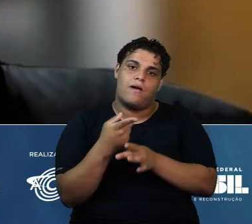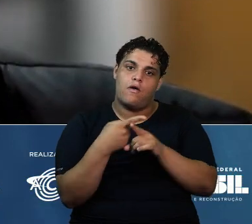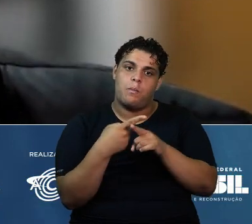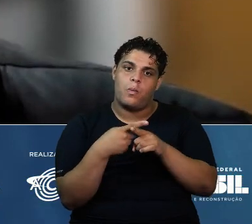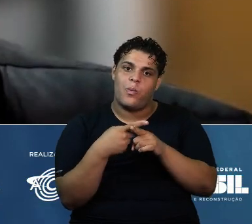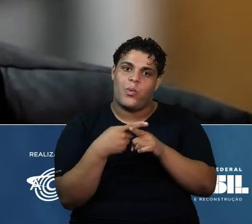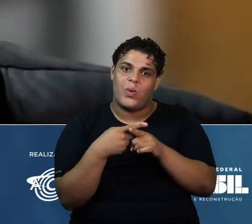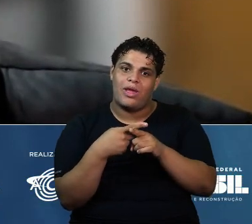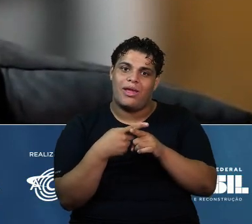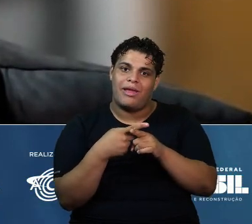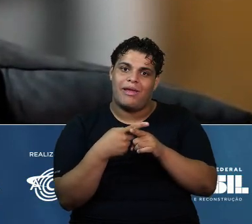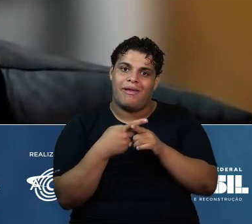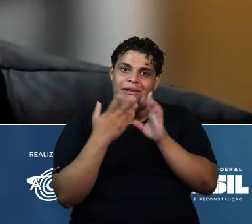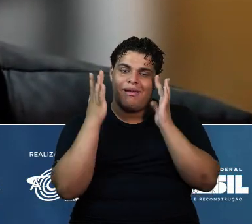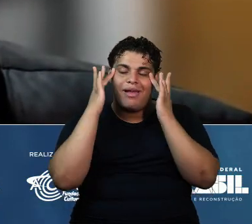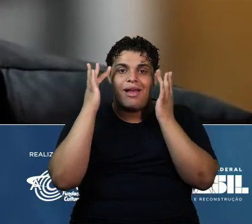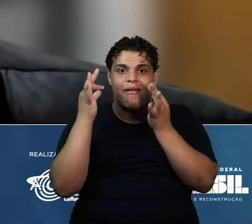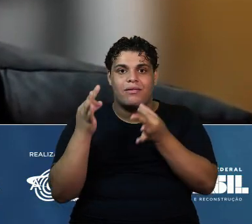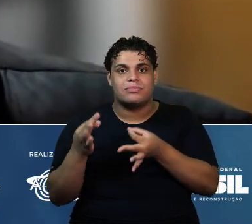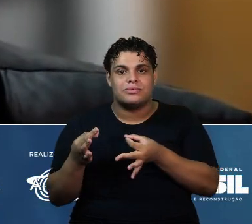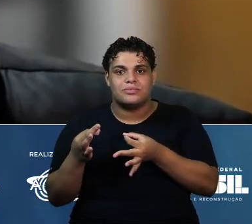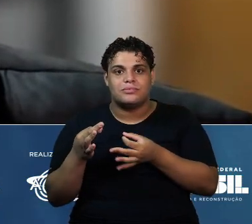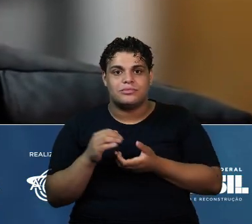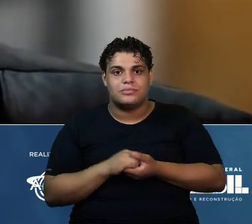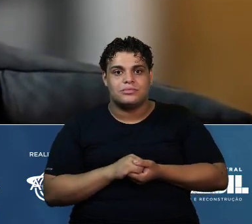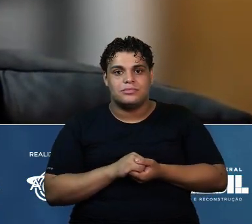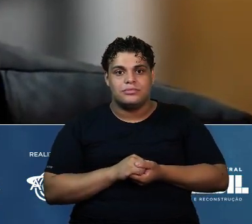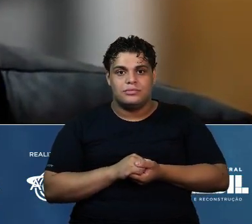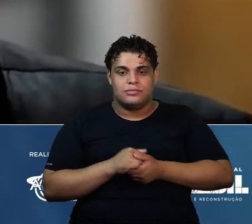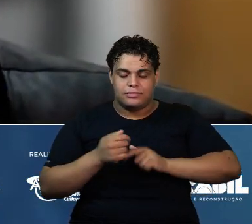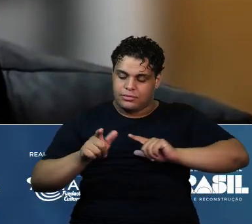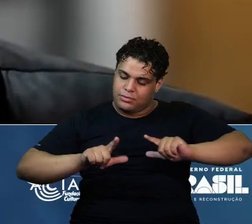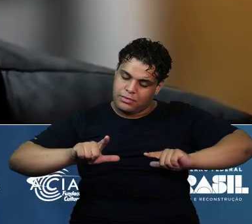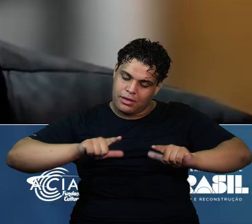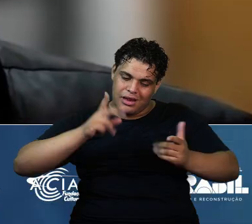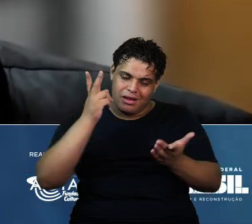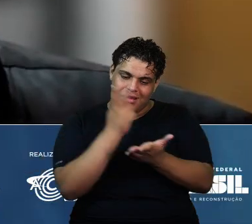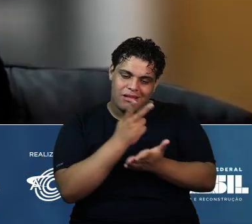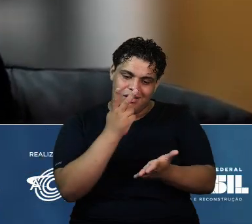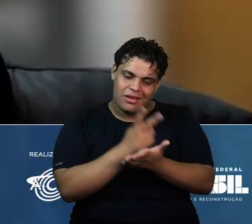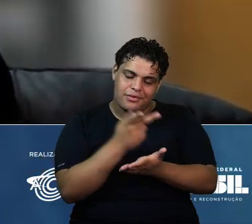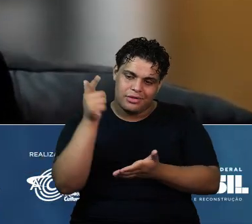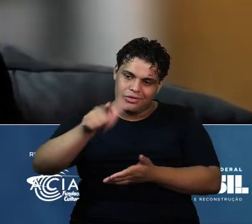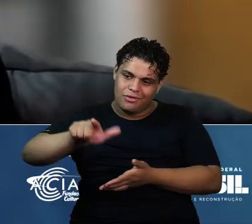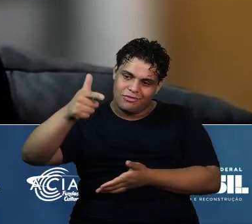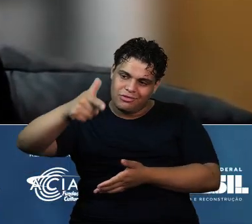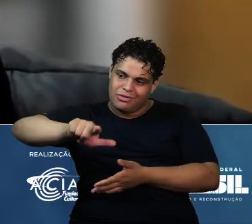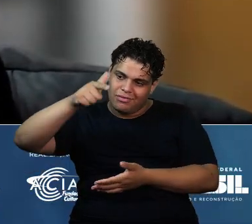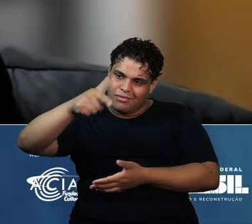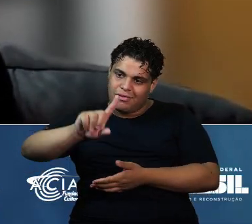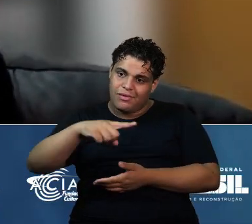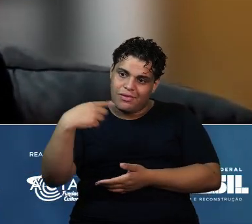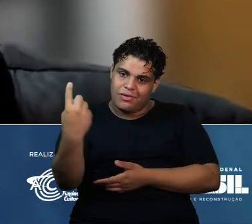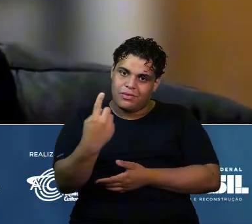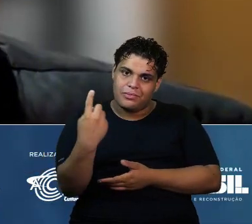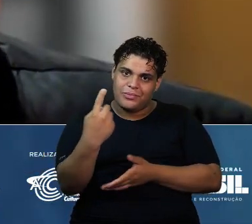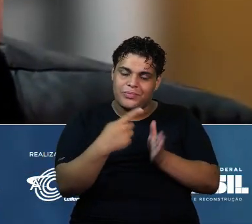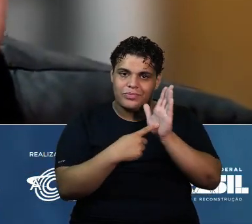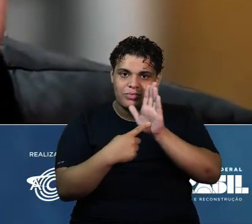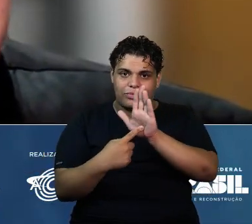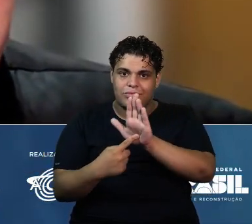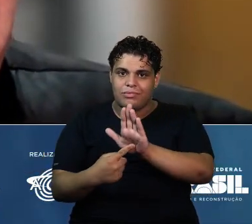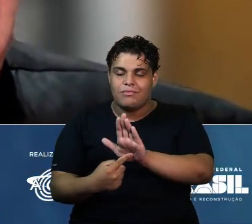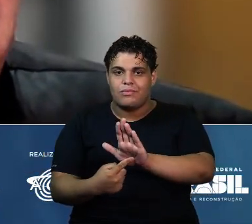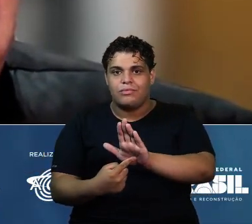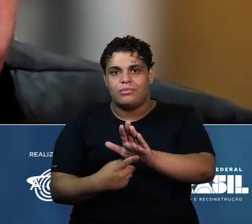elas, conscientizadas, a gente, num trabalho contínuo de repetição, a gente vai ajudá-las a mais do